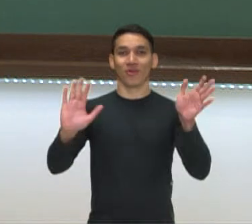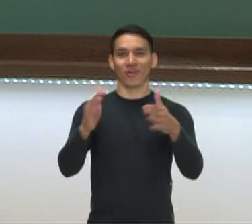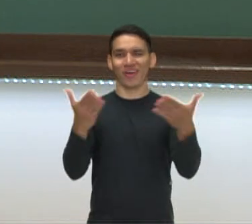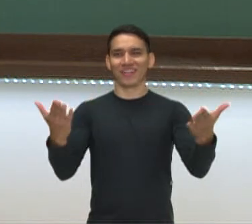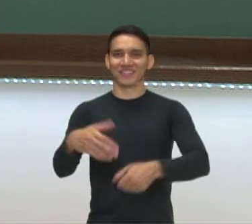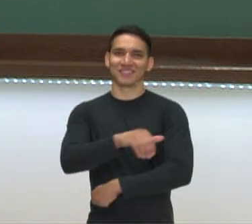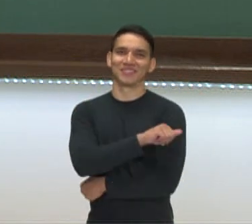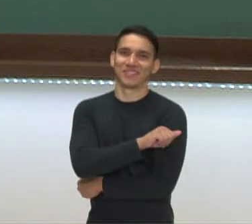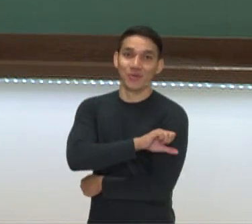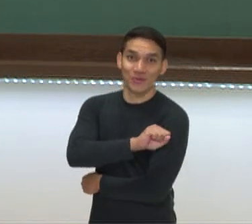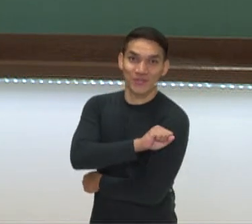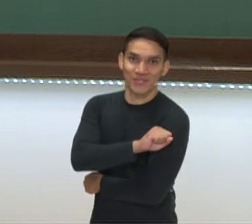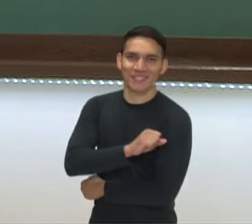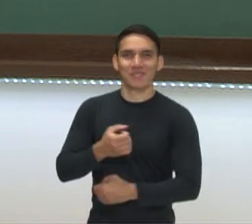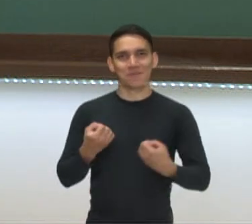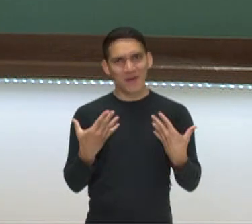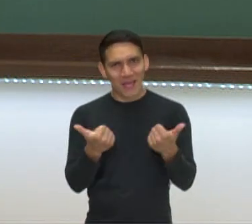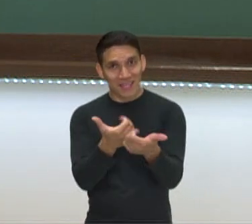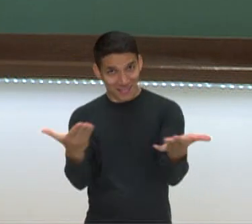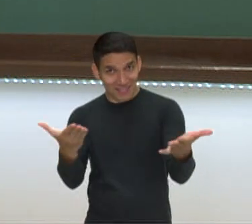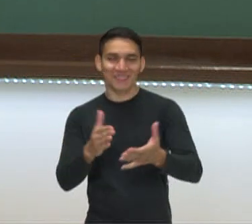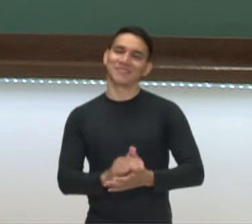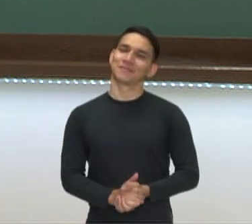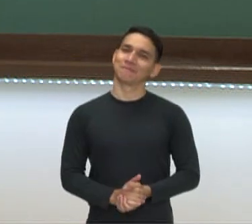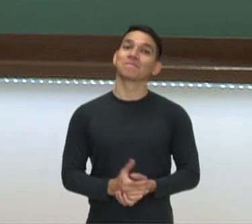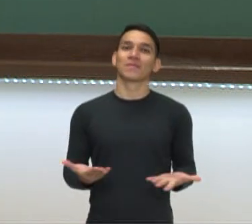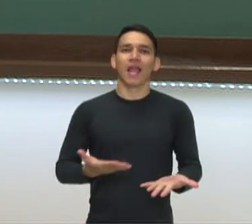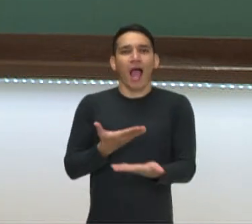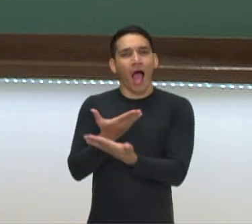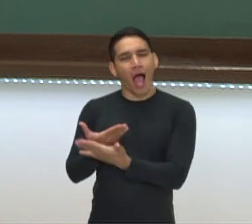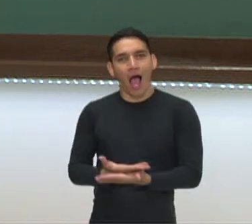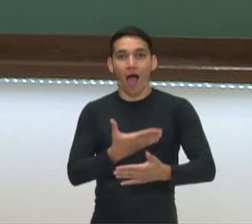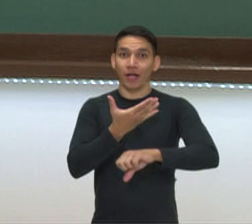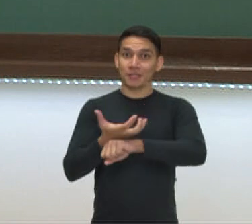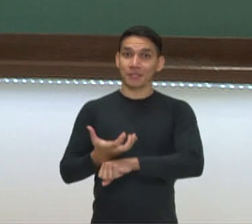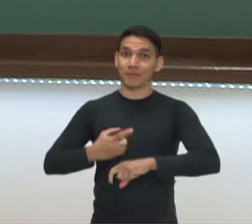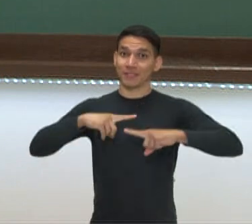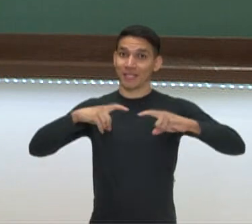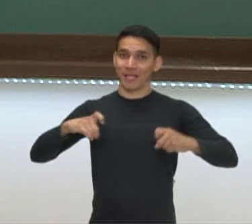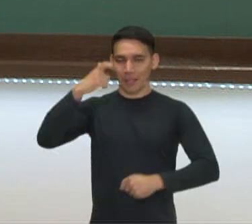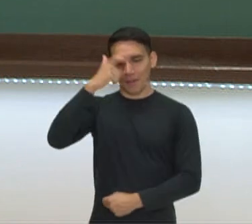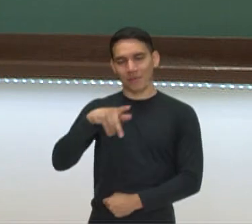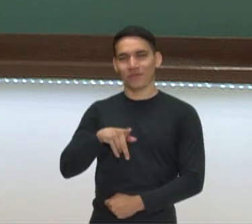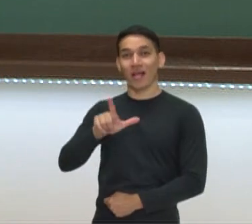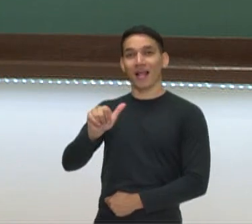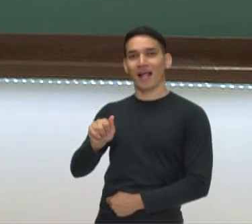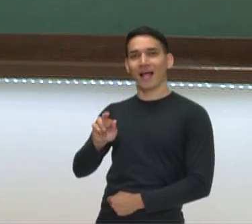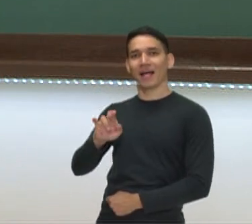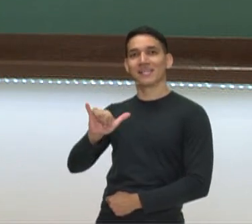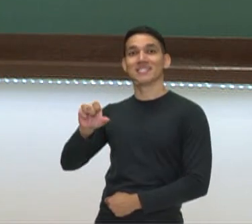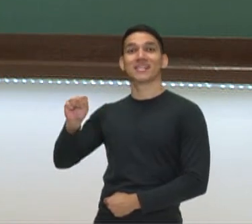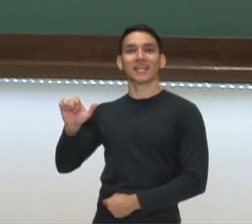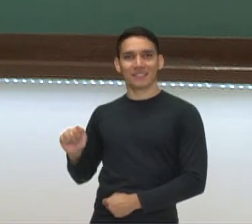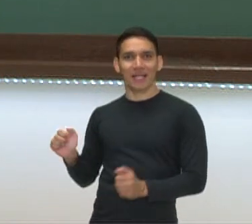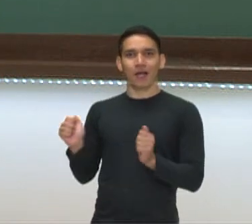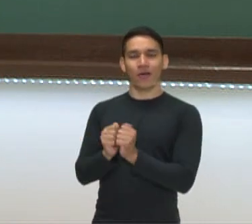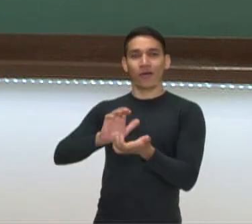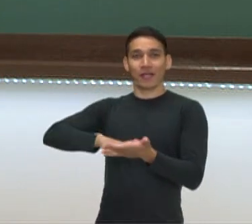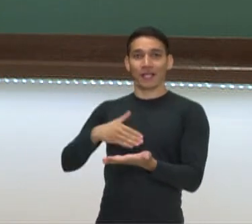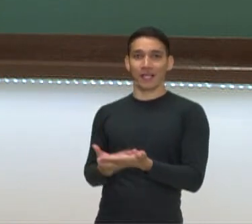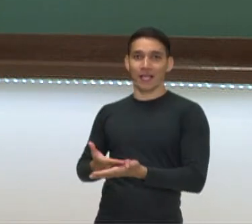Olá, estudantes do 8º ano, tudo bem? Aula de Ciências, professora Larissa aqui com vocês,